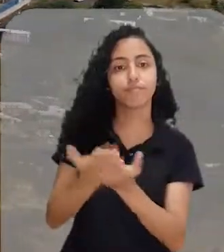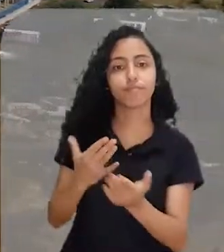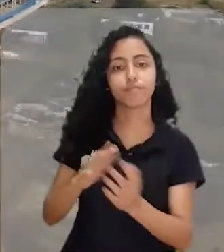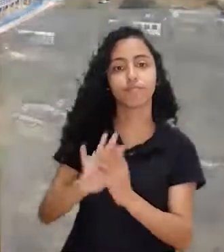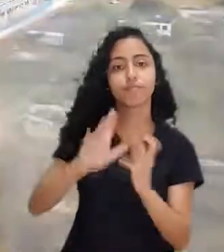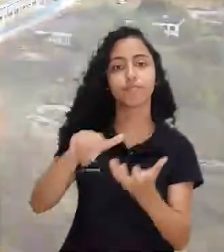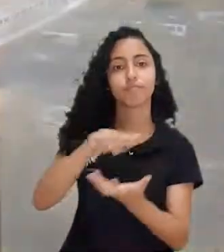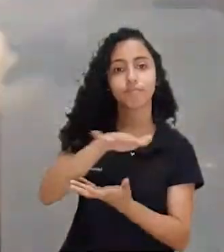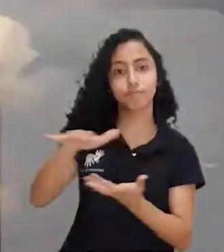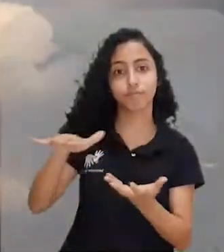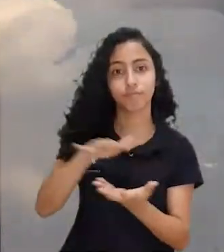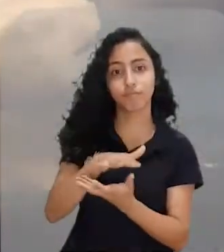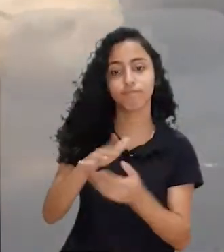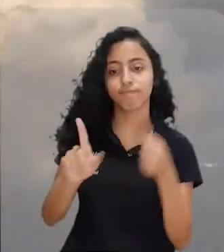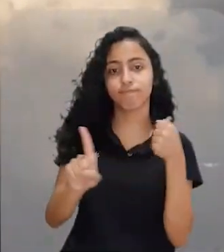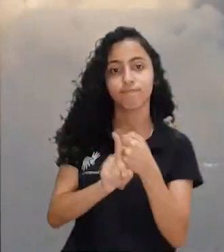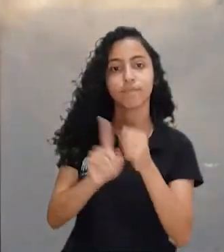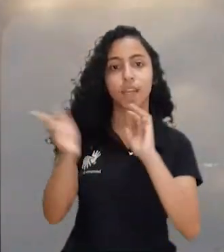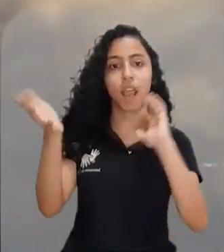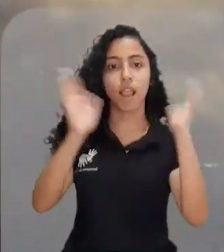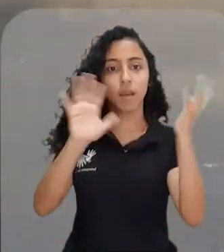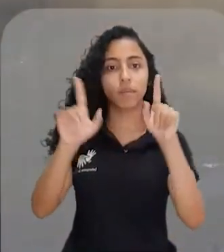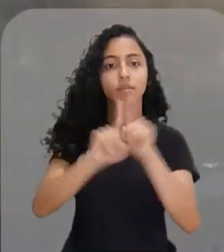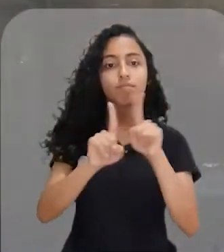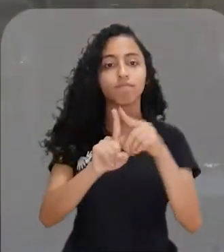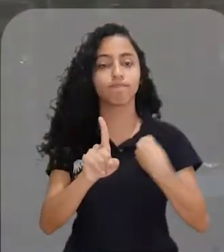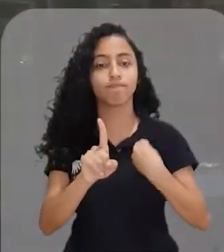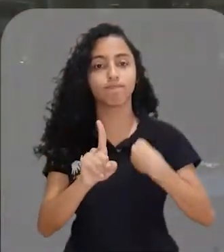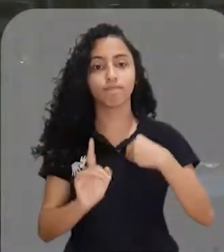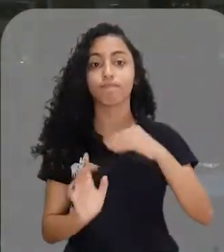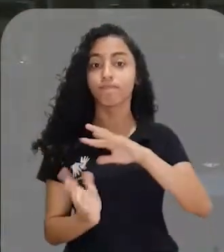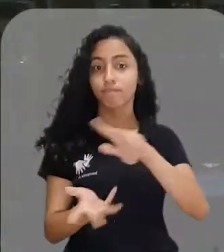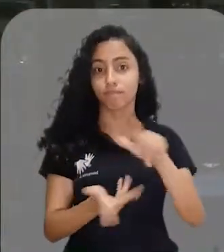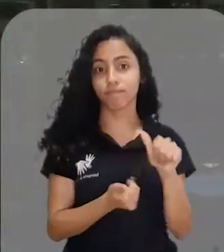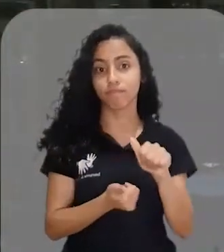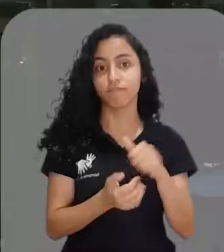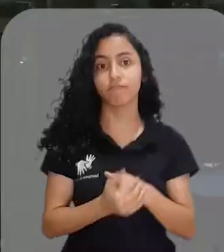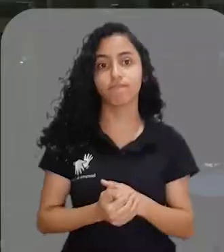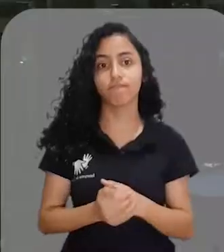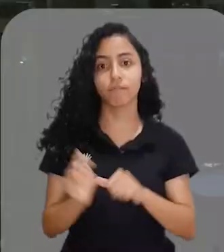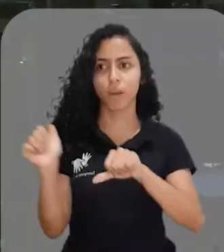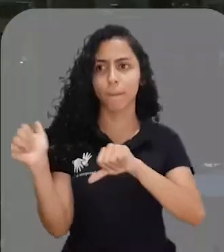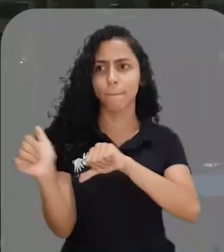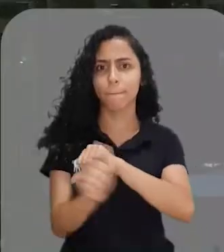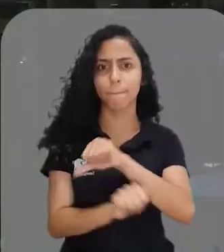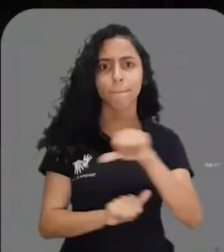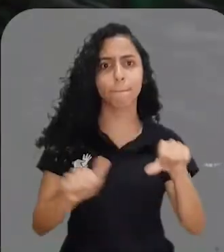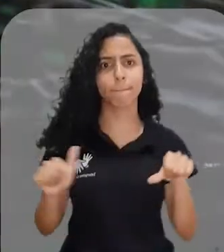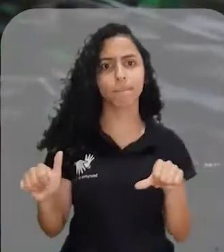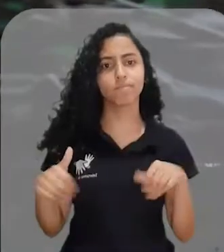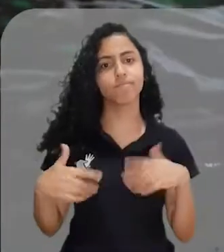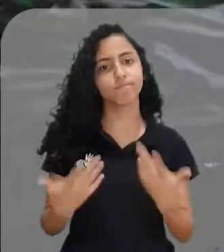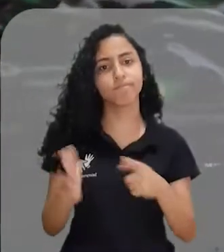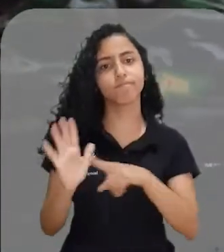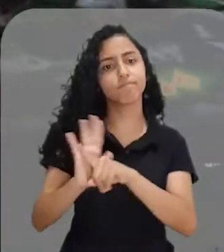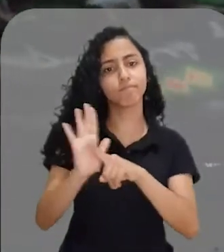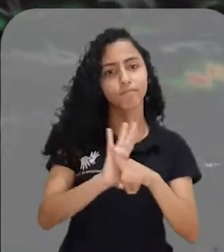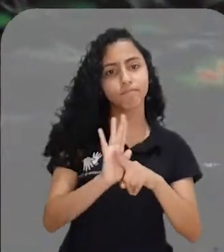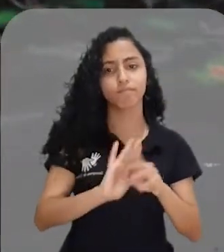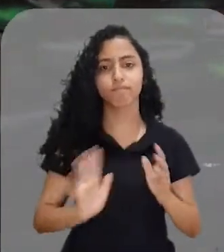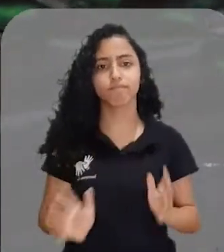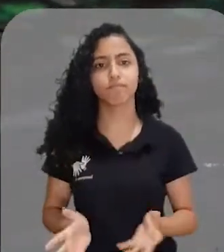dos ecossistemas, afetando o clima e as condições de vida no planeta. Para mudar essa situação, a pesquisa